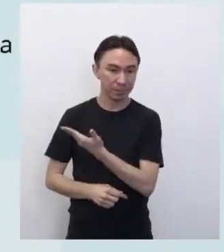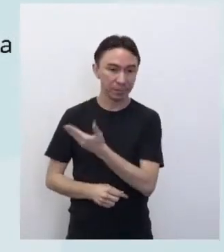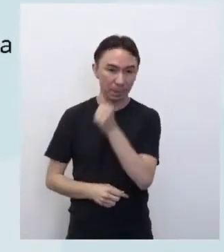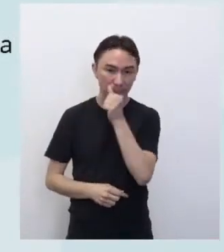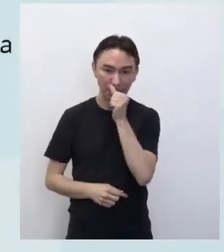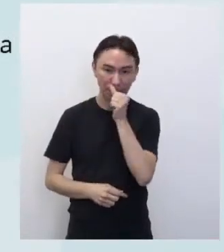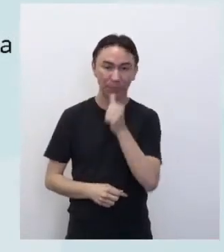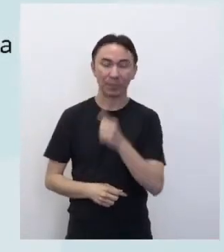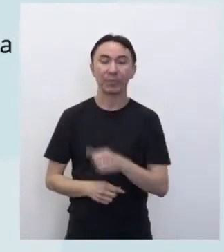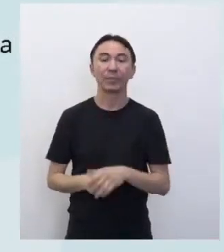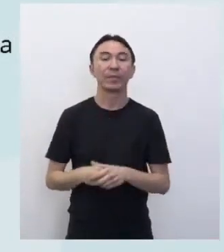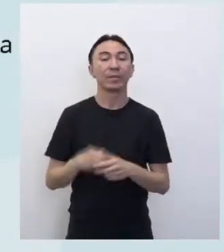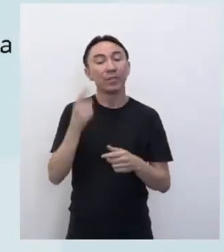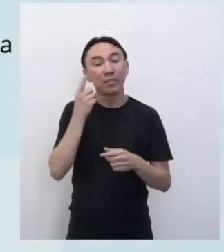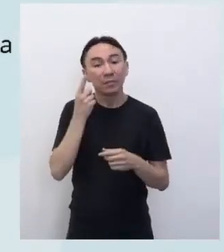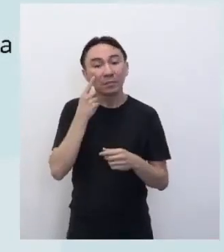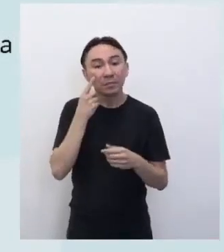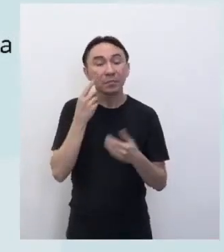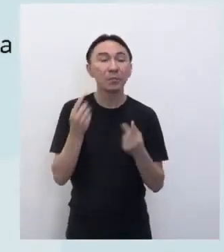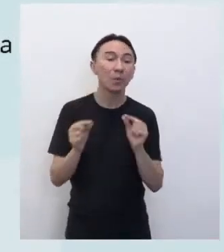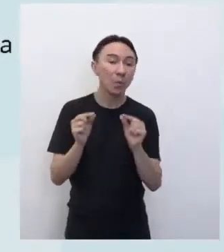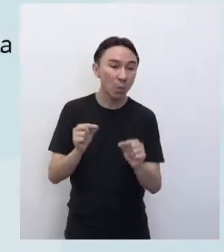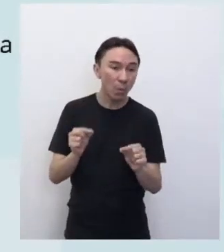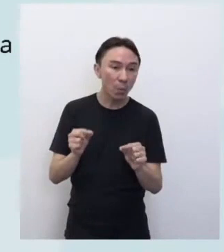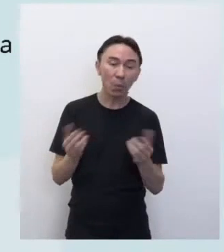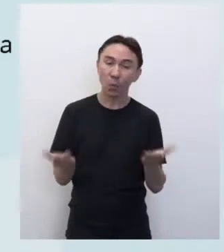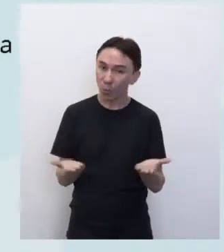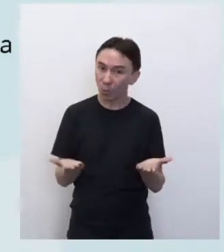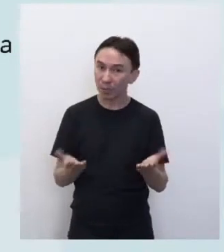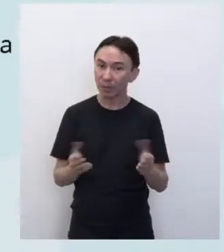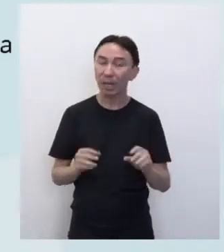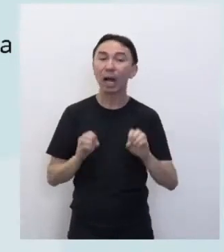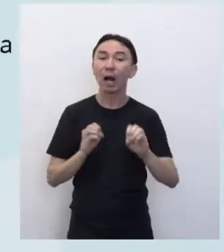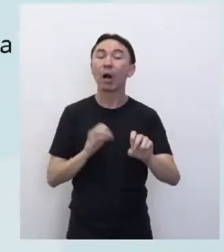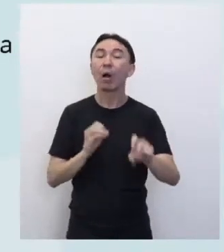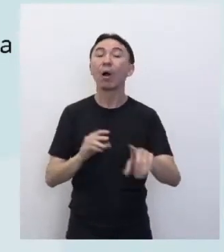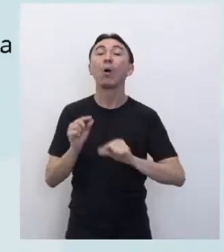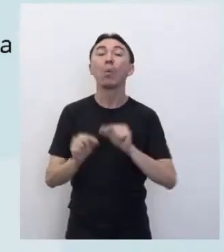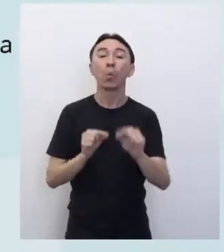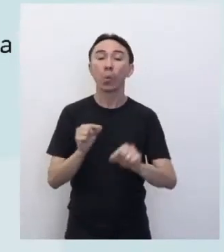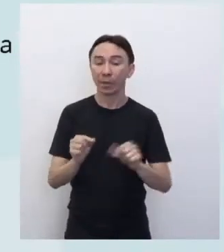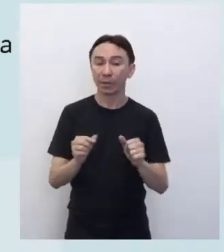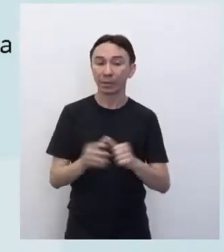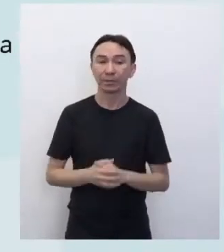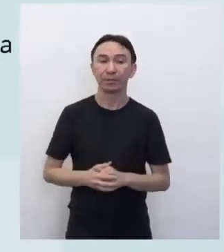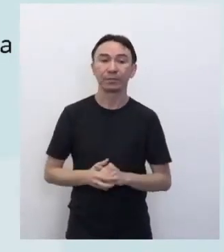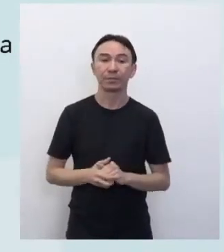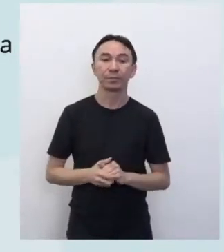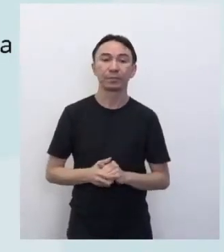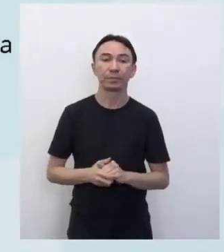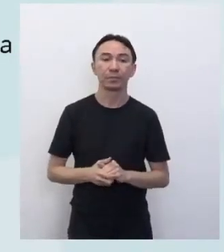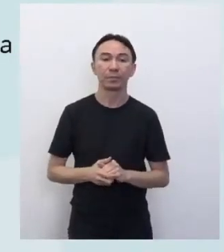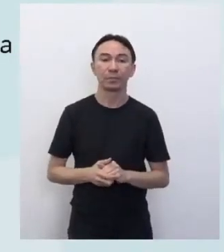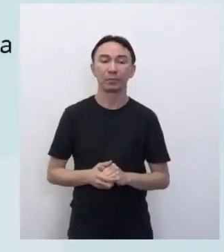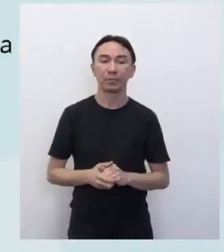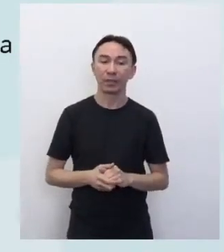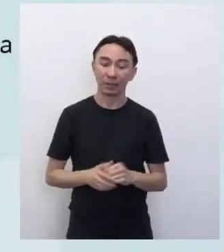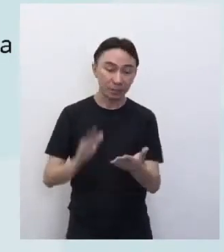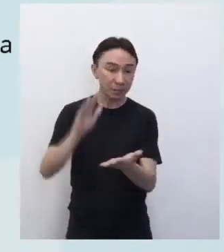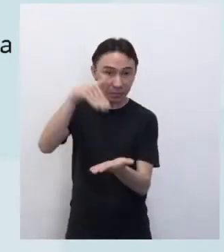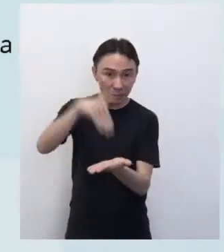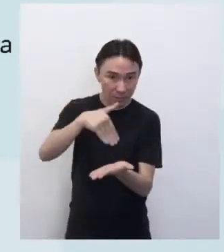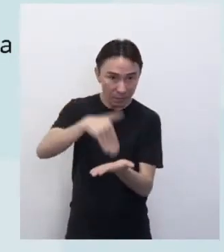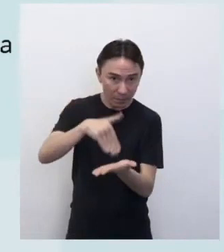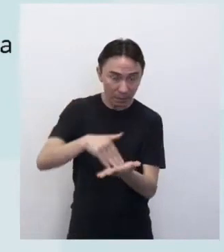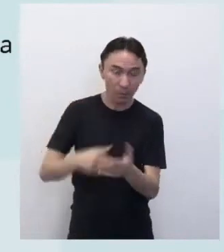objetivos dela, né? Então, content, SWBT, by the end of this class, students will be able to... Ao final desta aula,